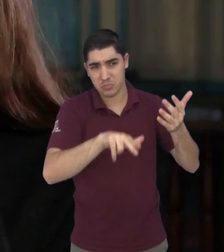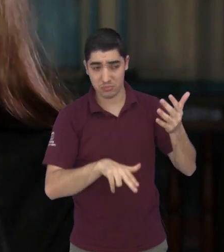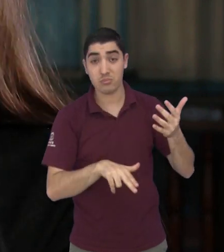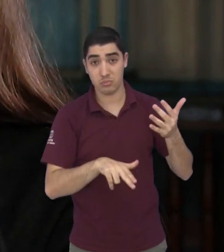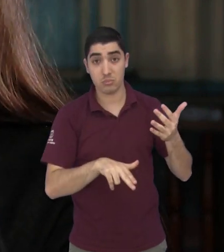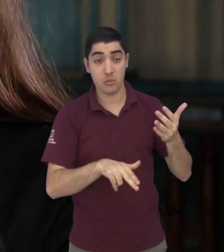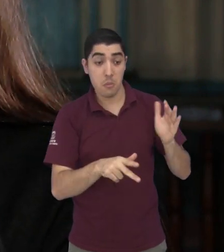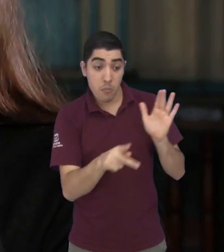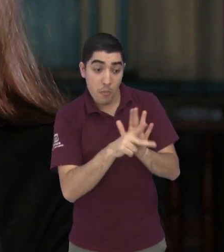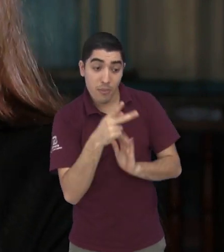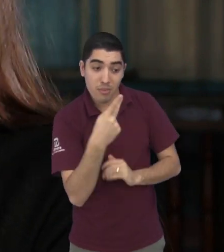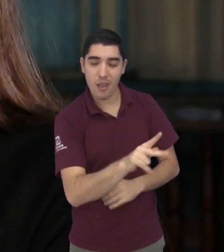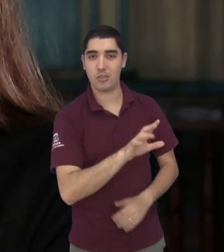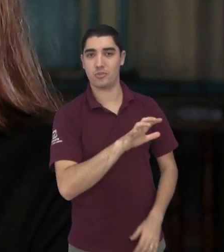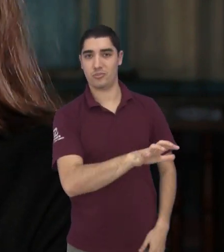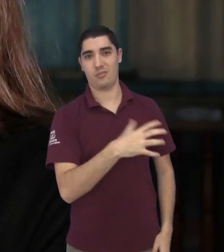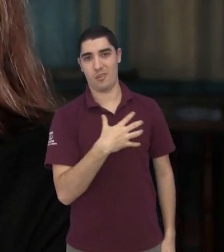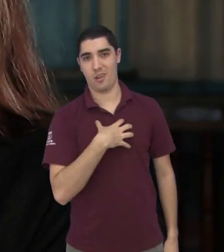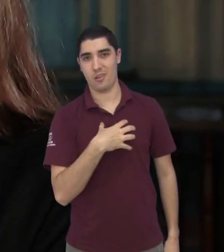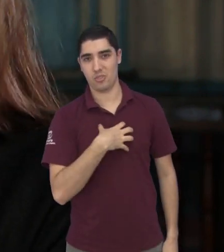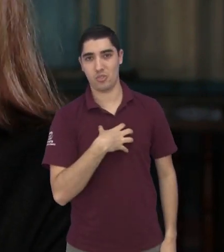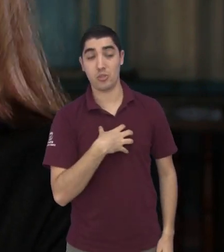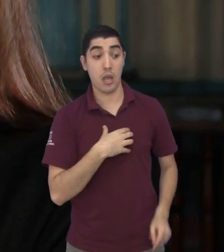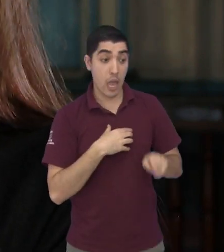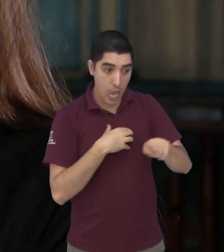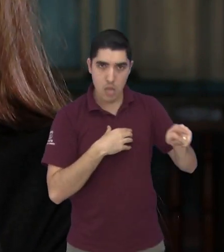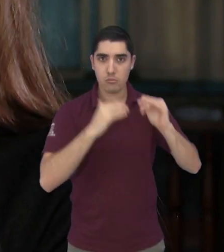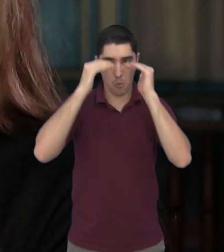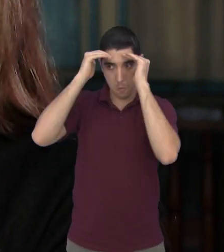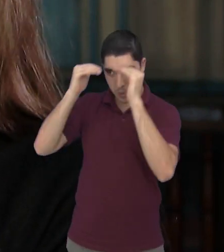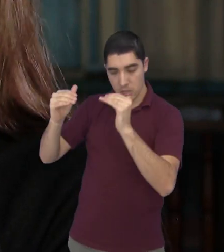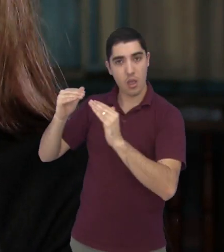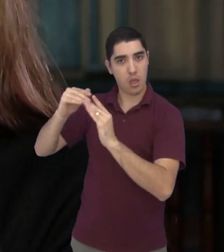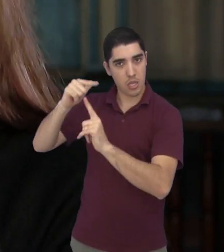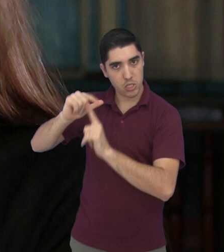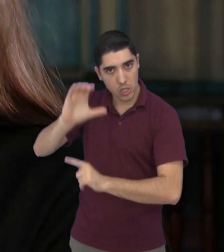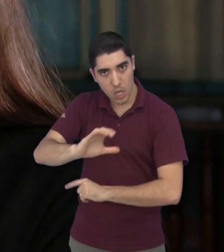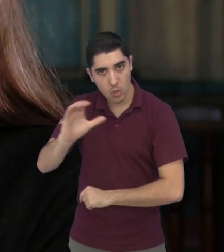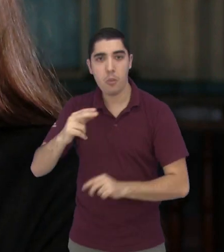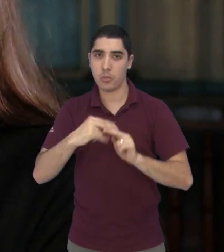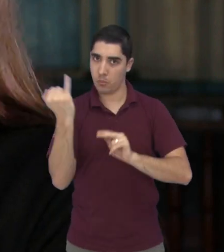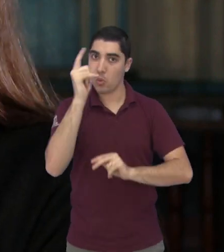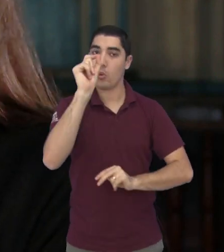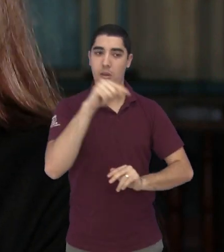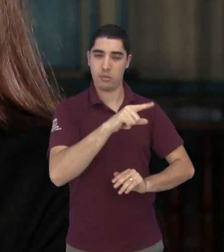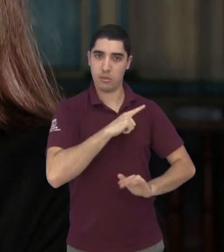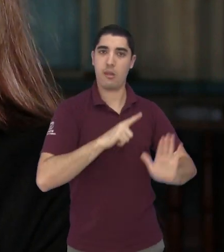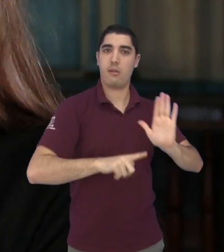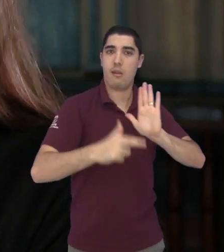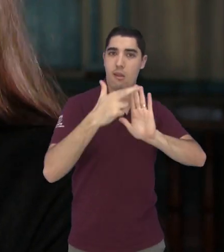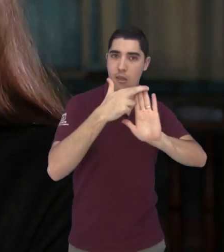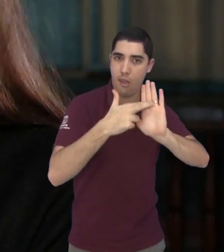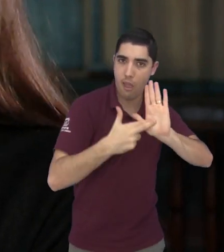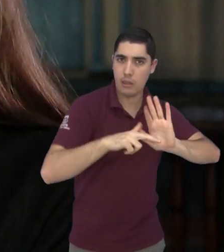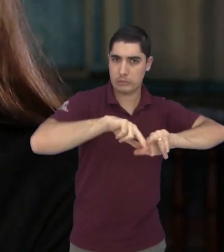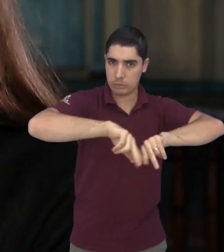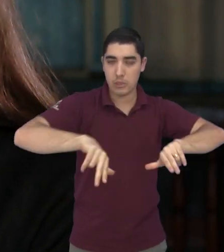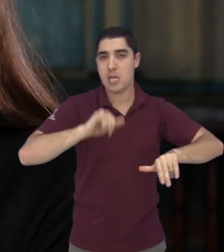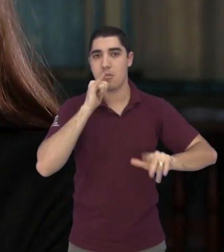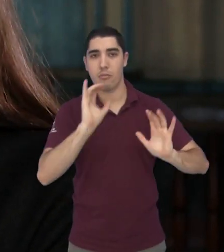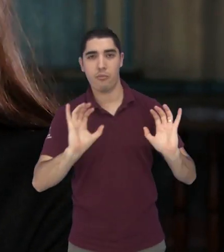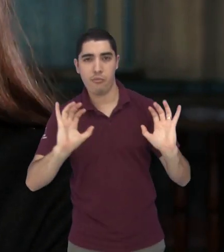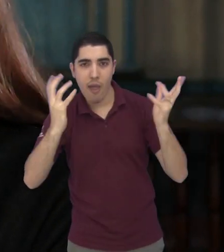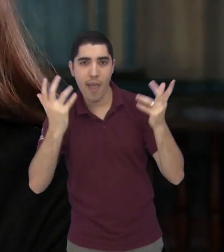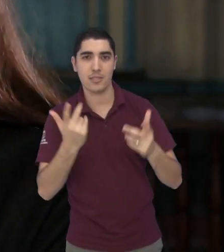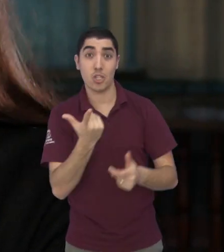conta própria. Elas seguiam as regras da igreja, por isso a importância do seu estatuto, né? As festividades, as caixinhas que